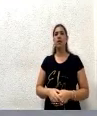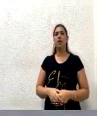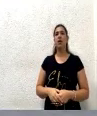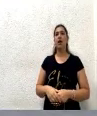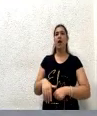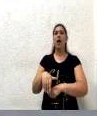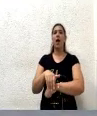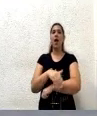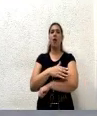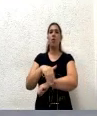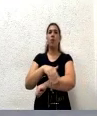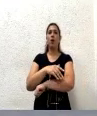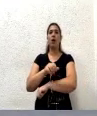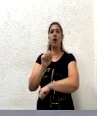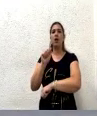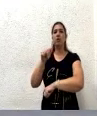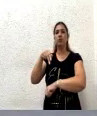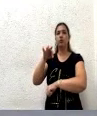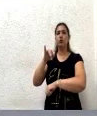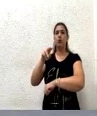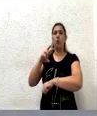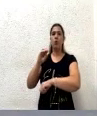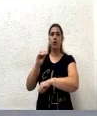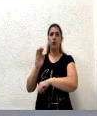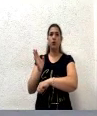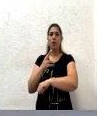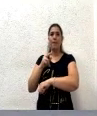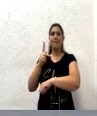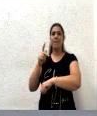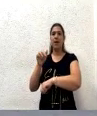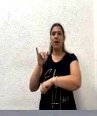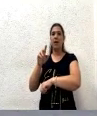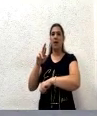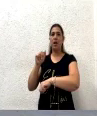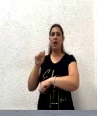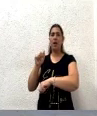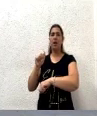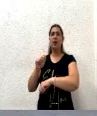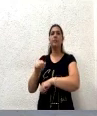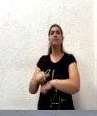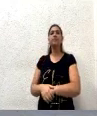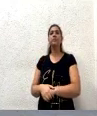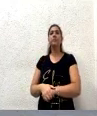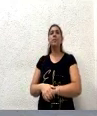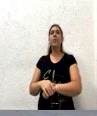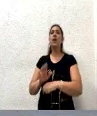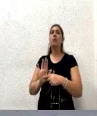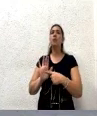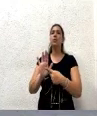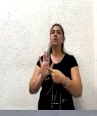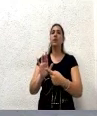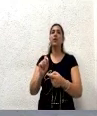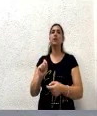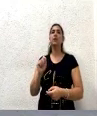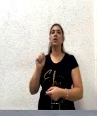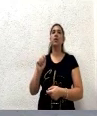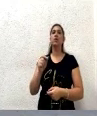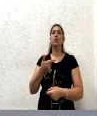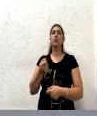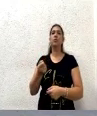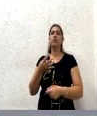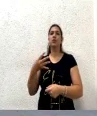rua Antônio Pereira da Silva, esquina com a rua Dom Augusto Zini Filho. Indicação 88 de